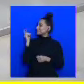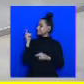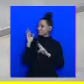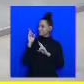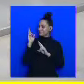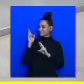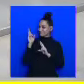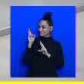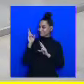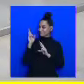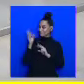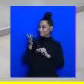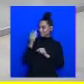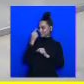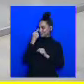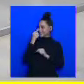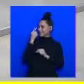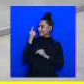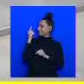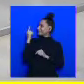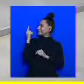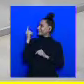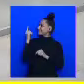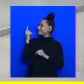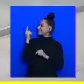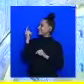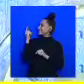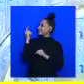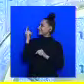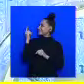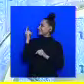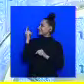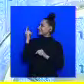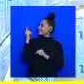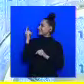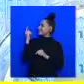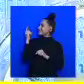dedos cruzados, bolas posicionadas.